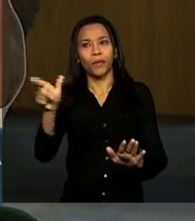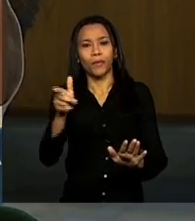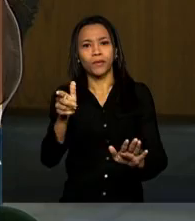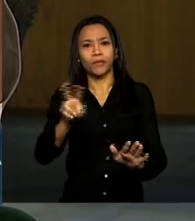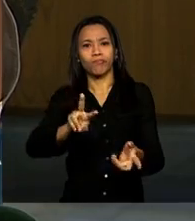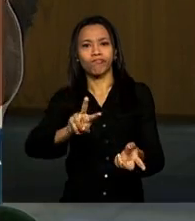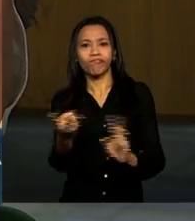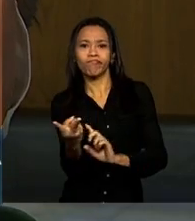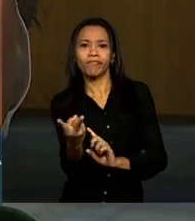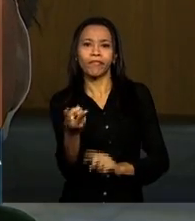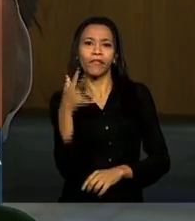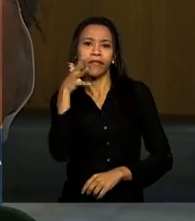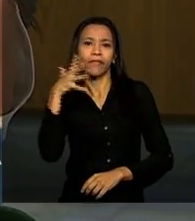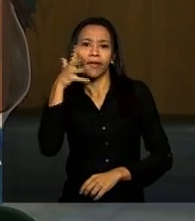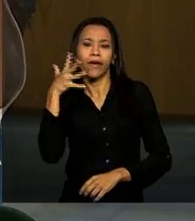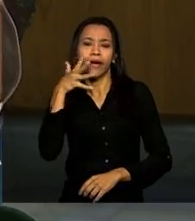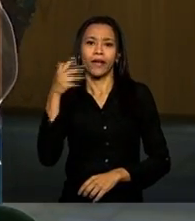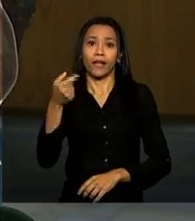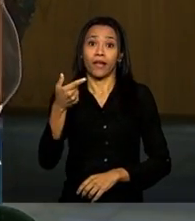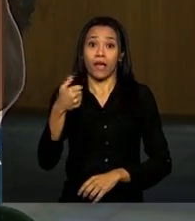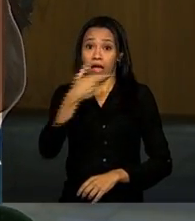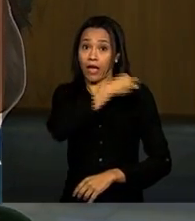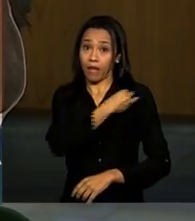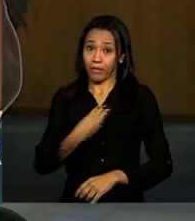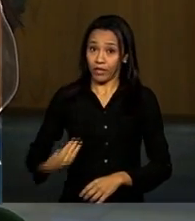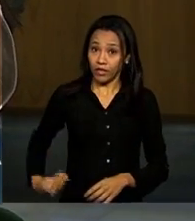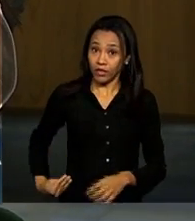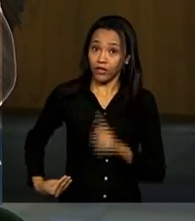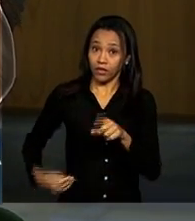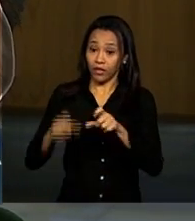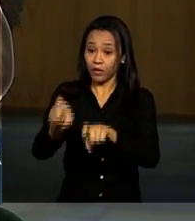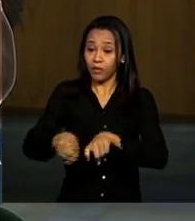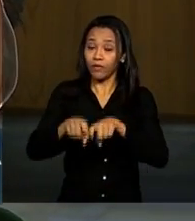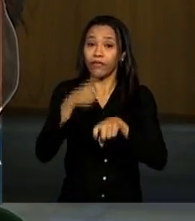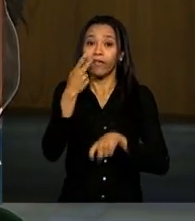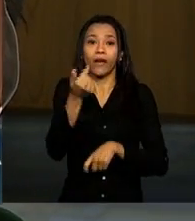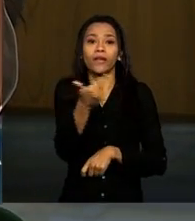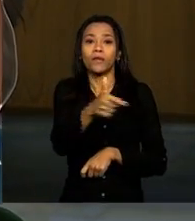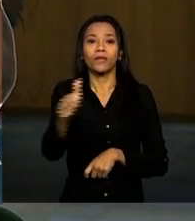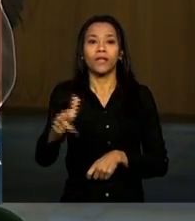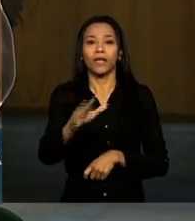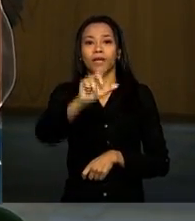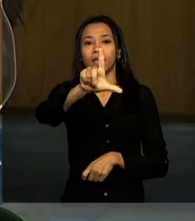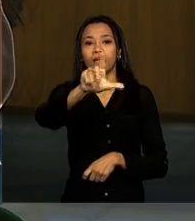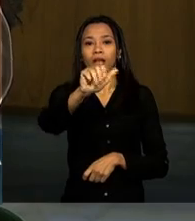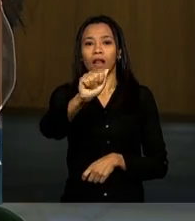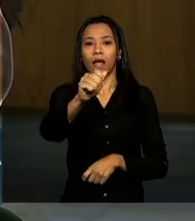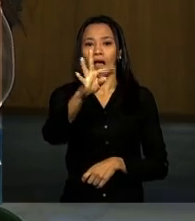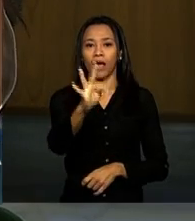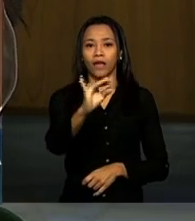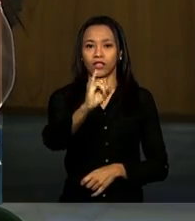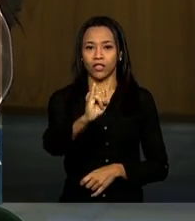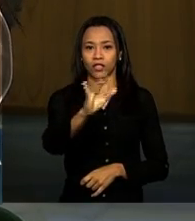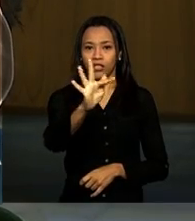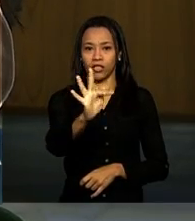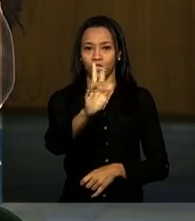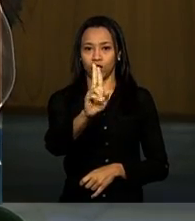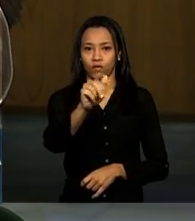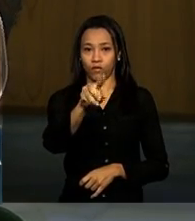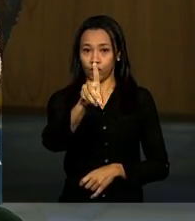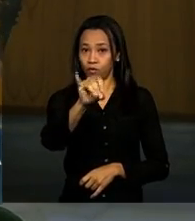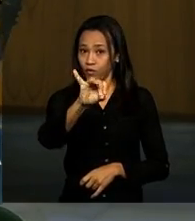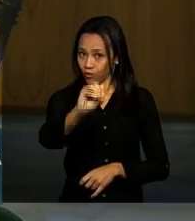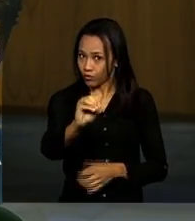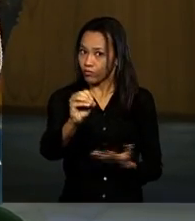da ministra da Agricultura dizendo que no país não tem latifúndio então assim este governo Dilma